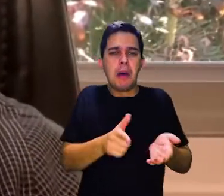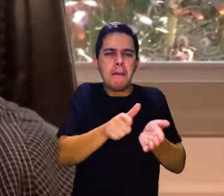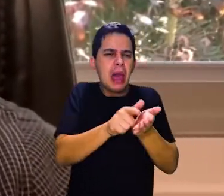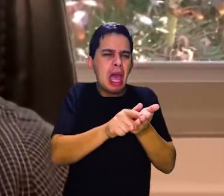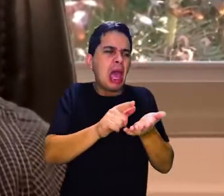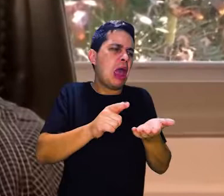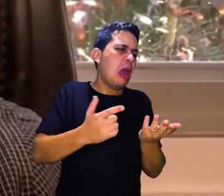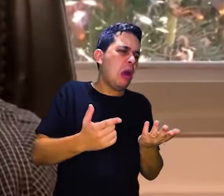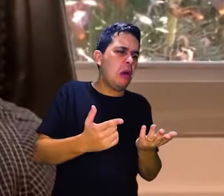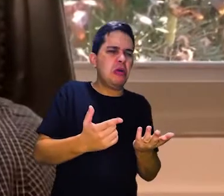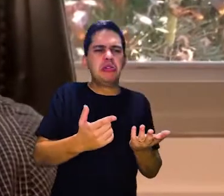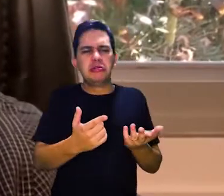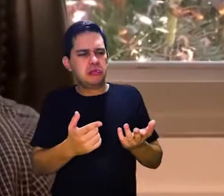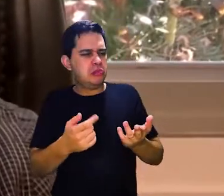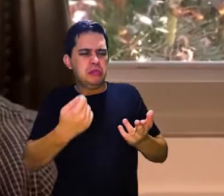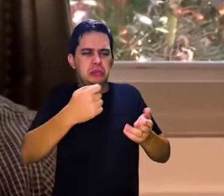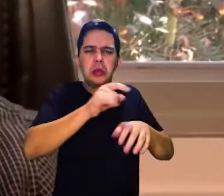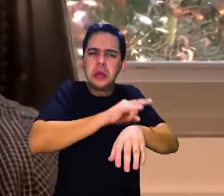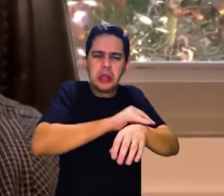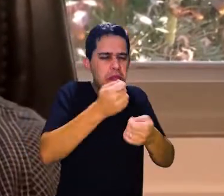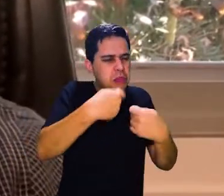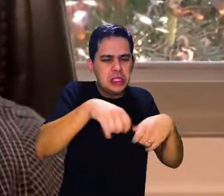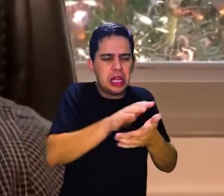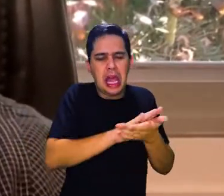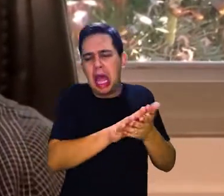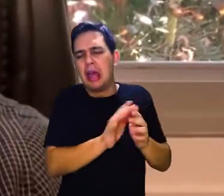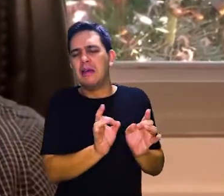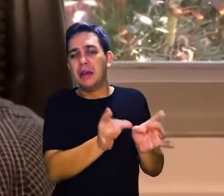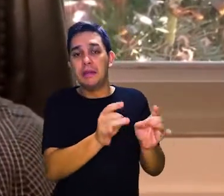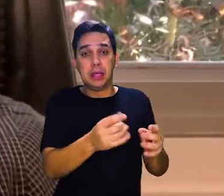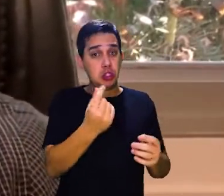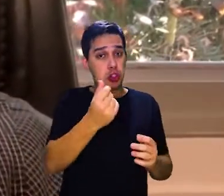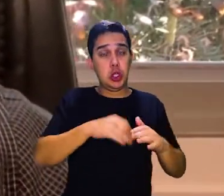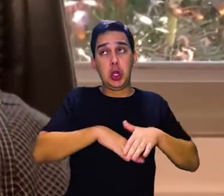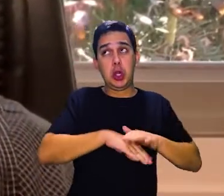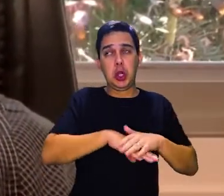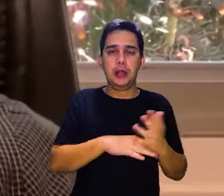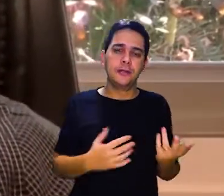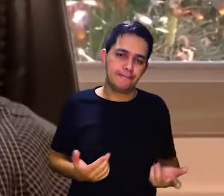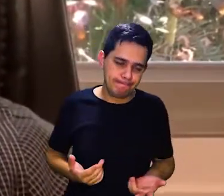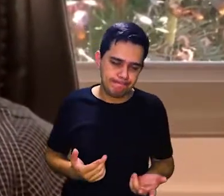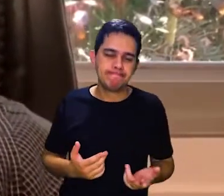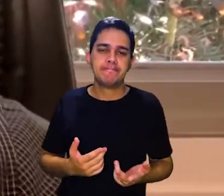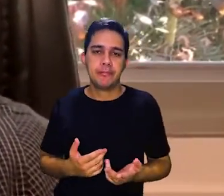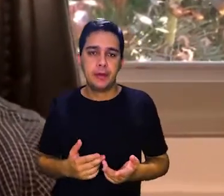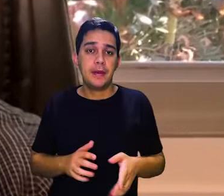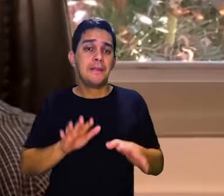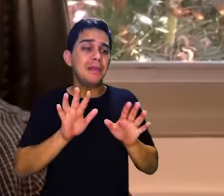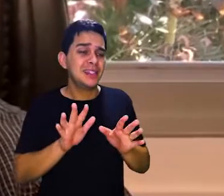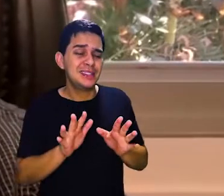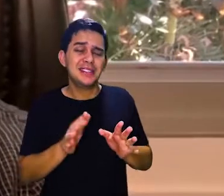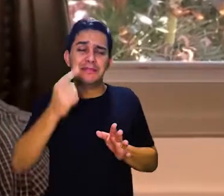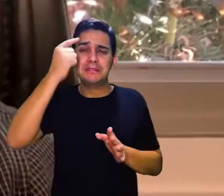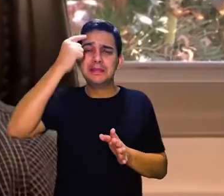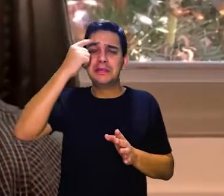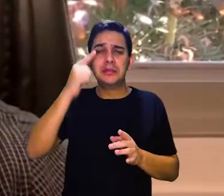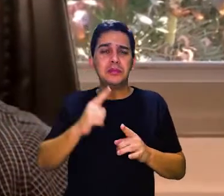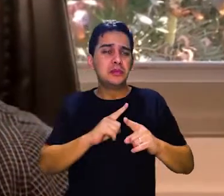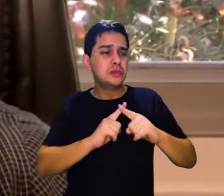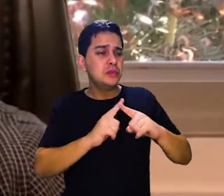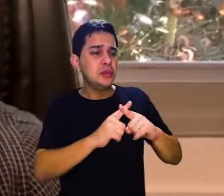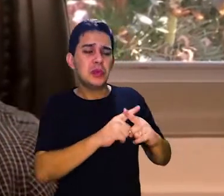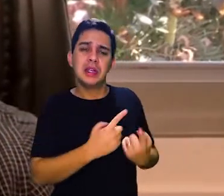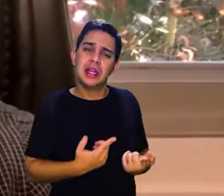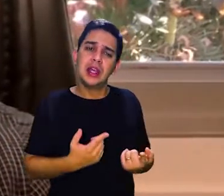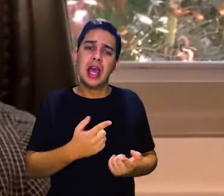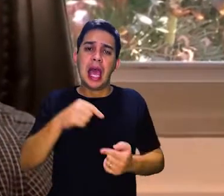da sua experiência pessoal, mas por ver que o Rio de Janeiro, com um potencial tão grande, não é explorado